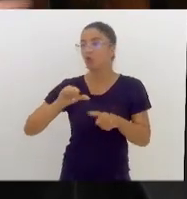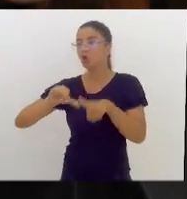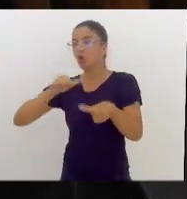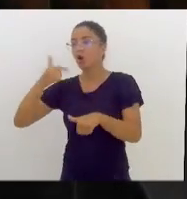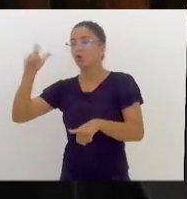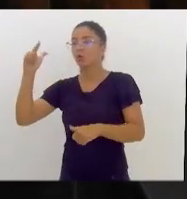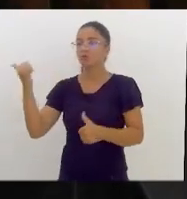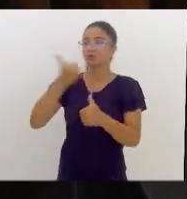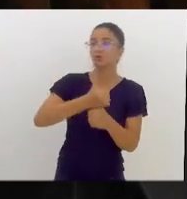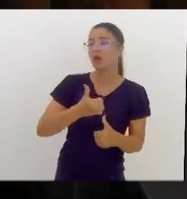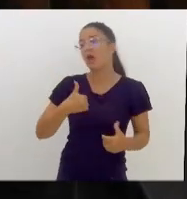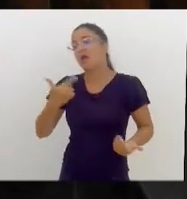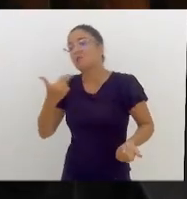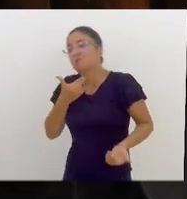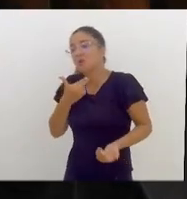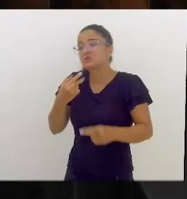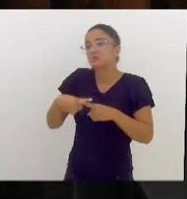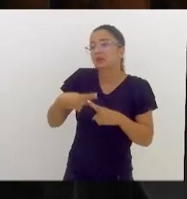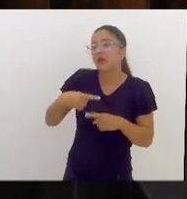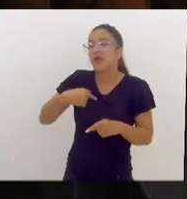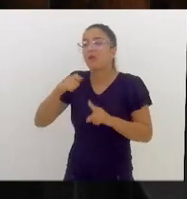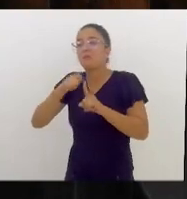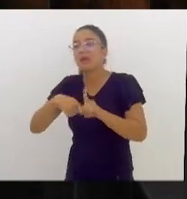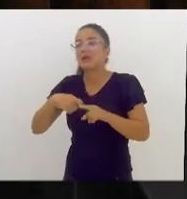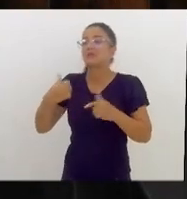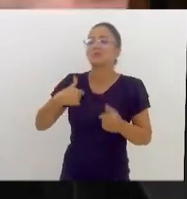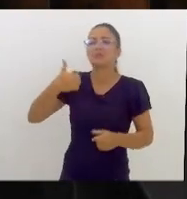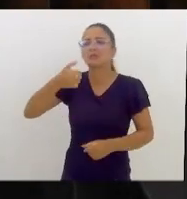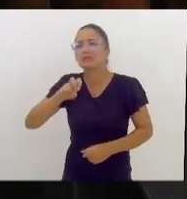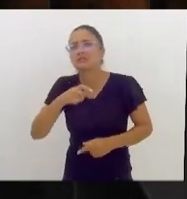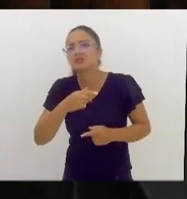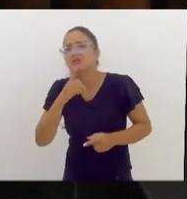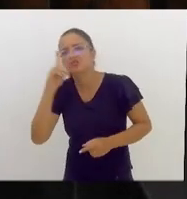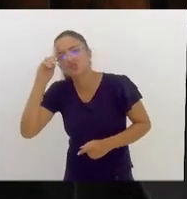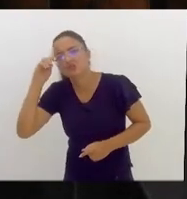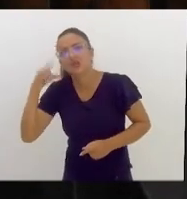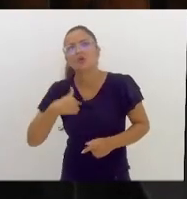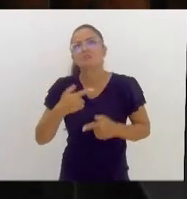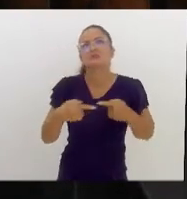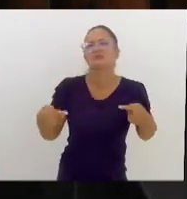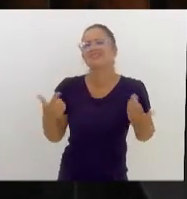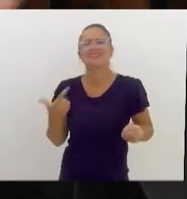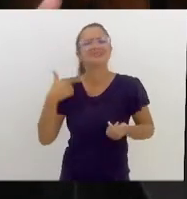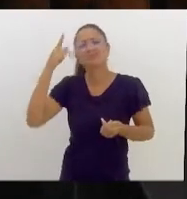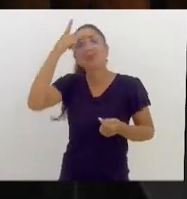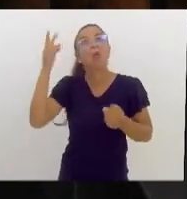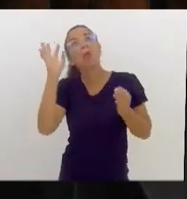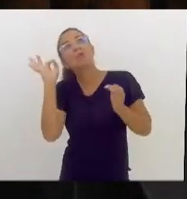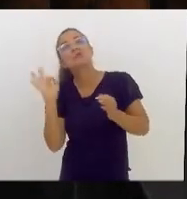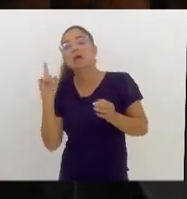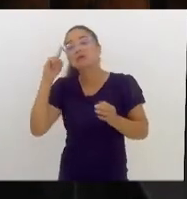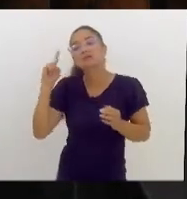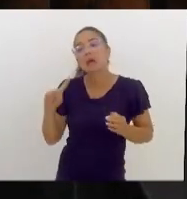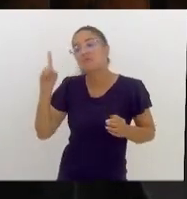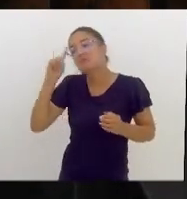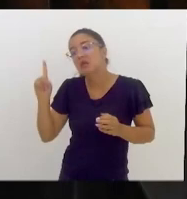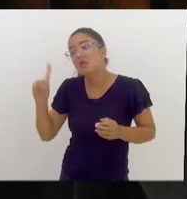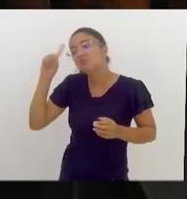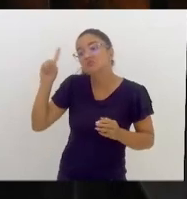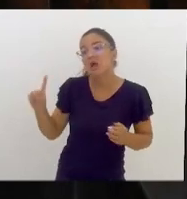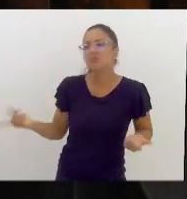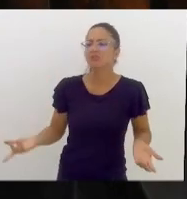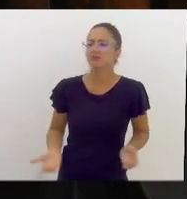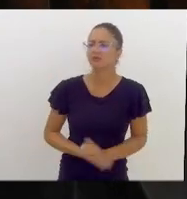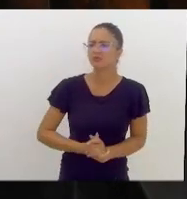ah, não posso responder, que eu cheguei há um mês, cheguei há 15 dias, cheguei há uma semana, ninguém sabe de nada, ninguém diz nada, ninguém assume nada. Então esse